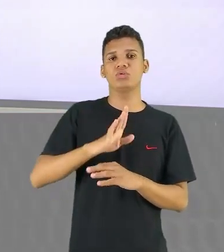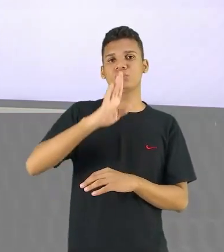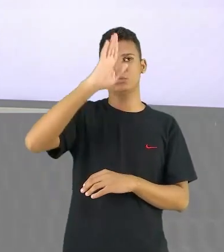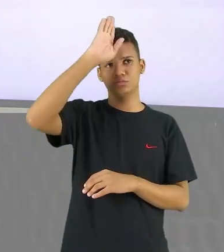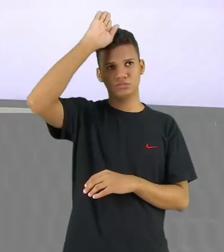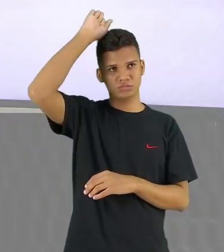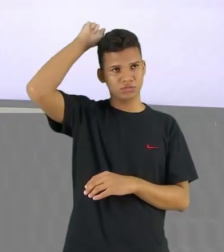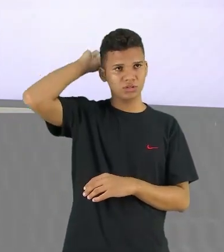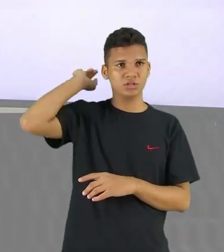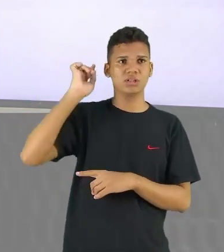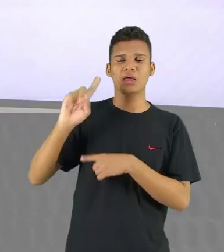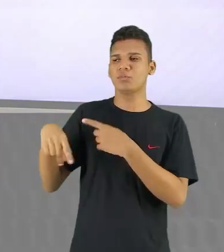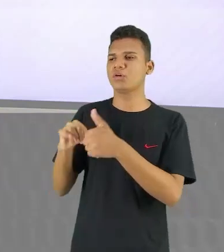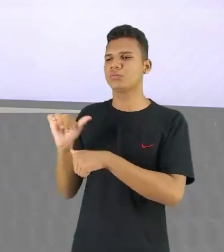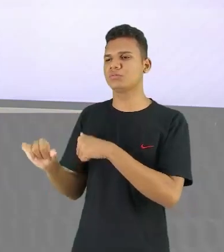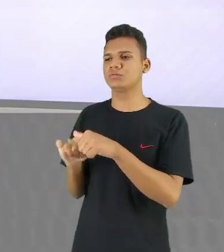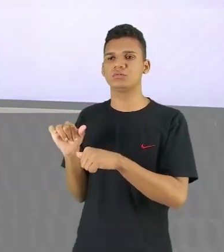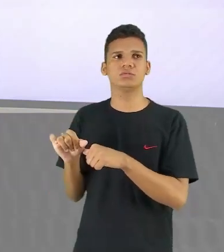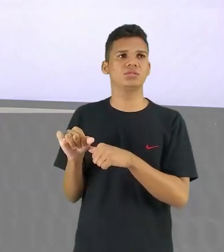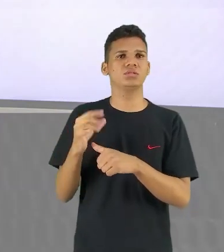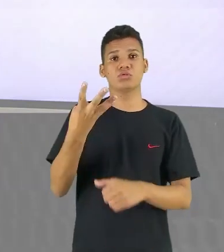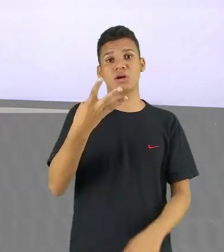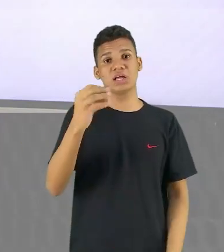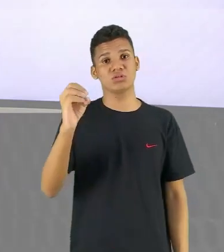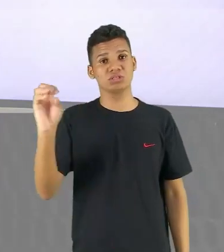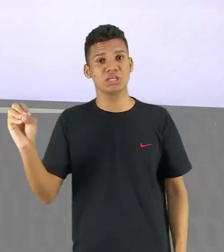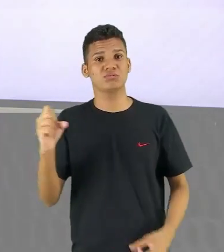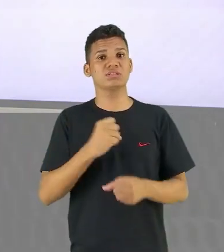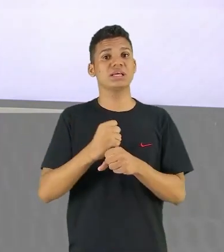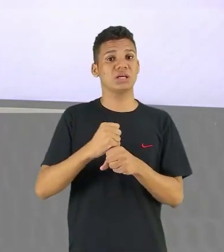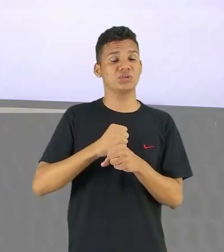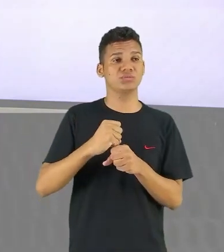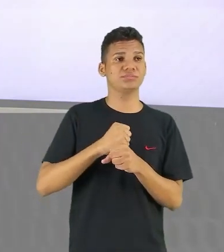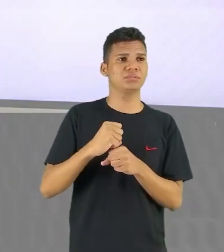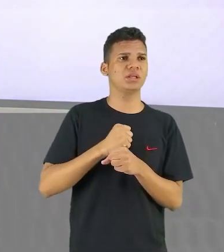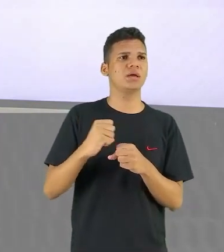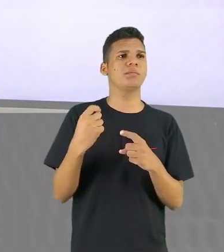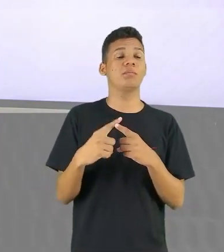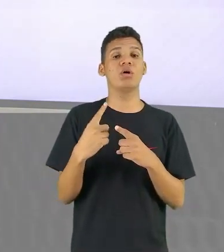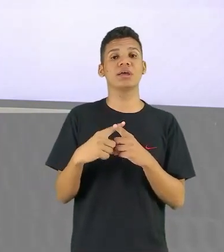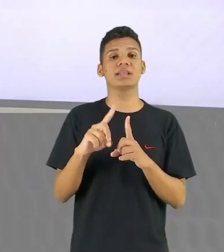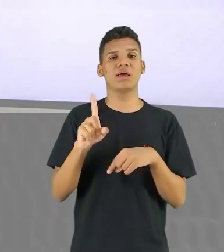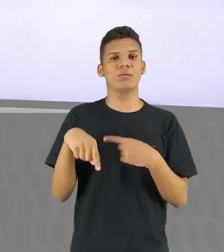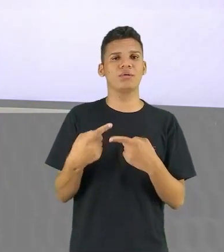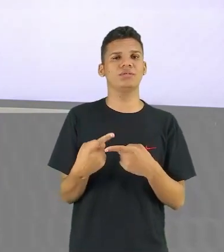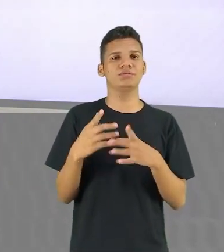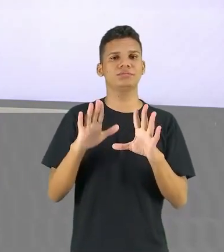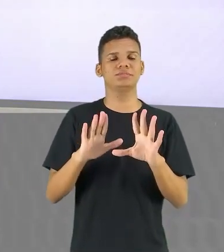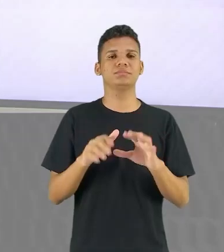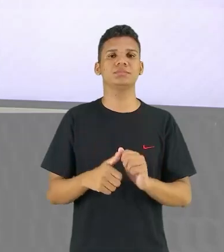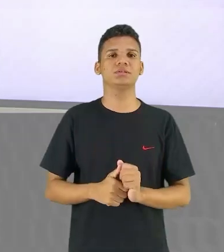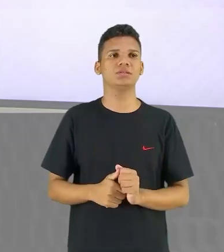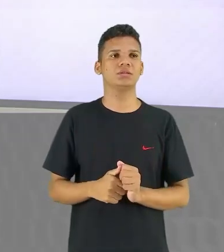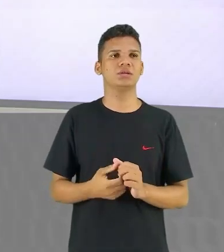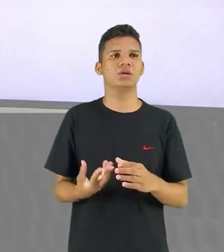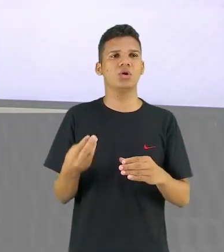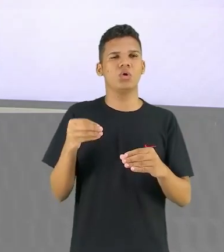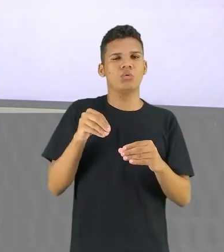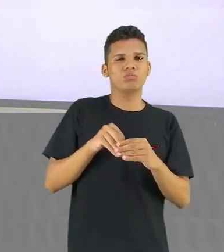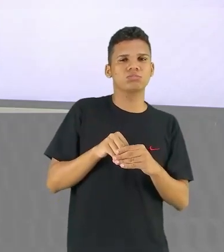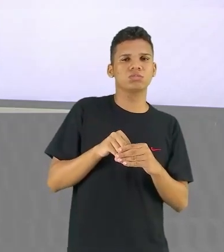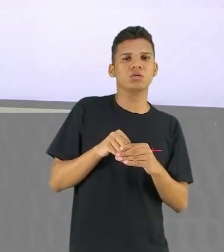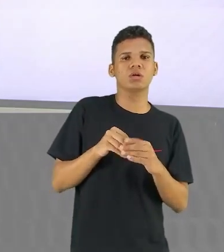por aproximadamente 400 anos e aí adiciona franco-normandos, ou